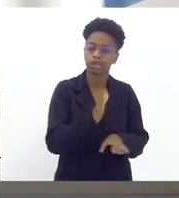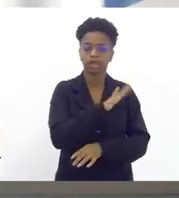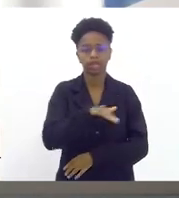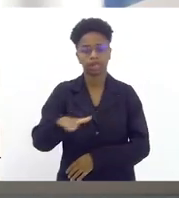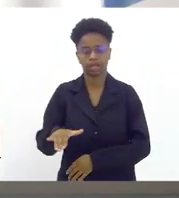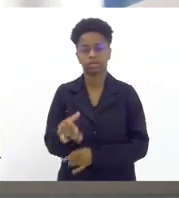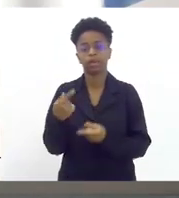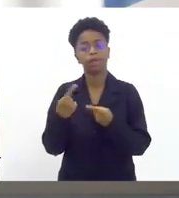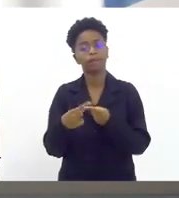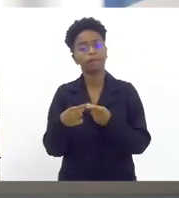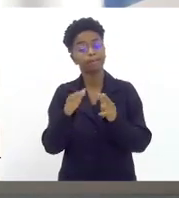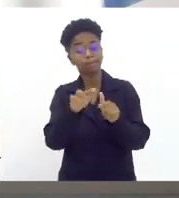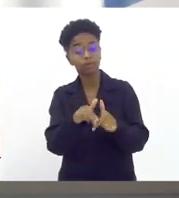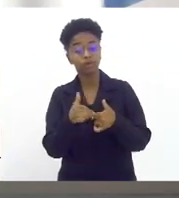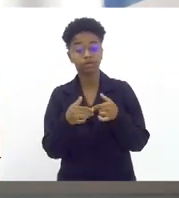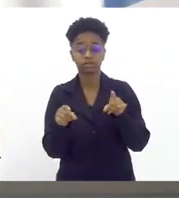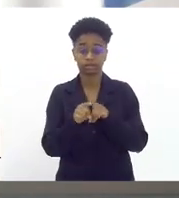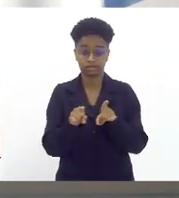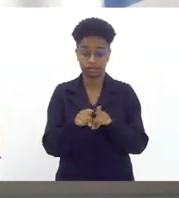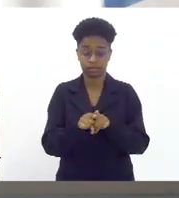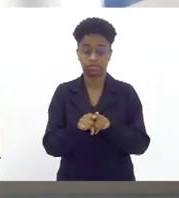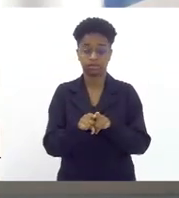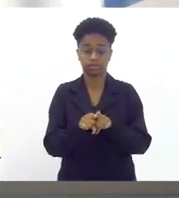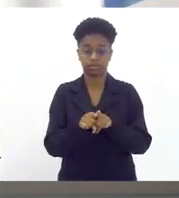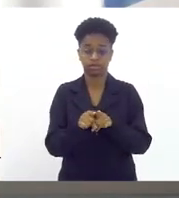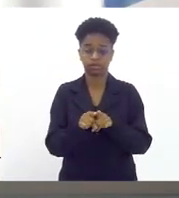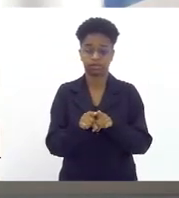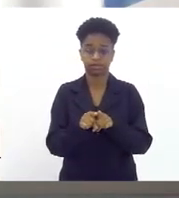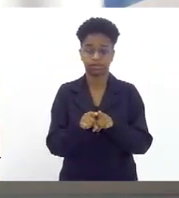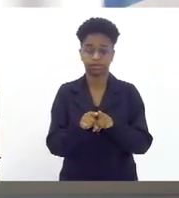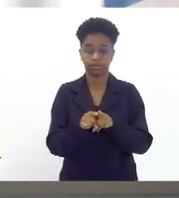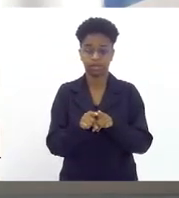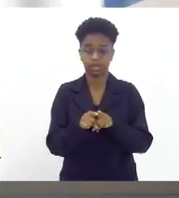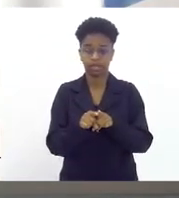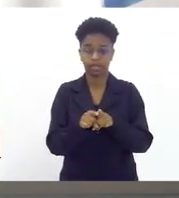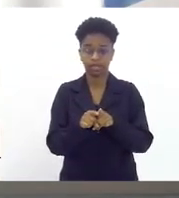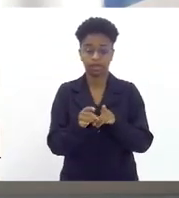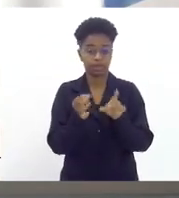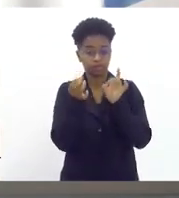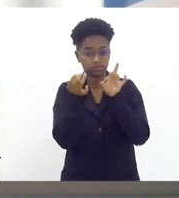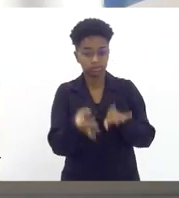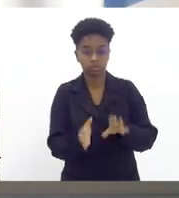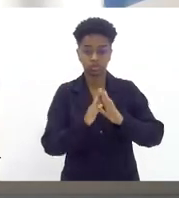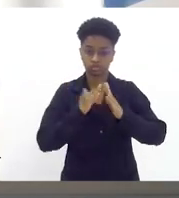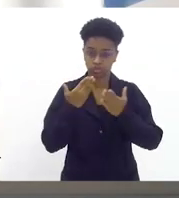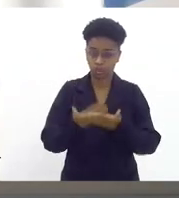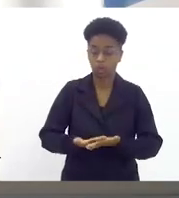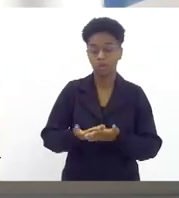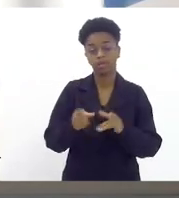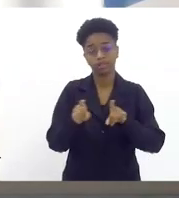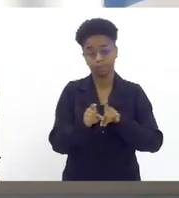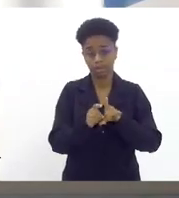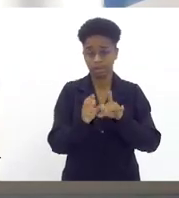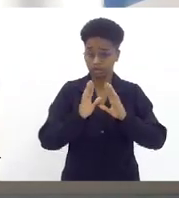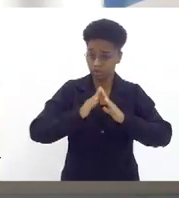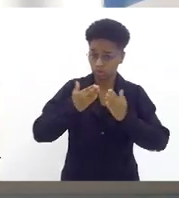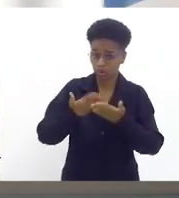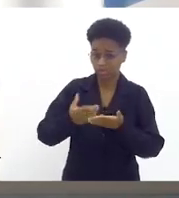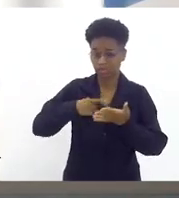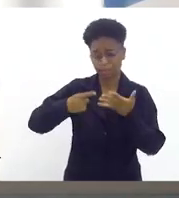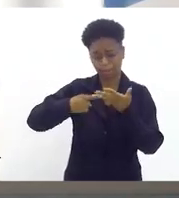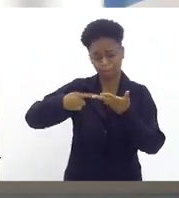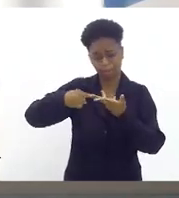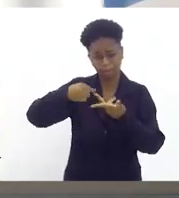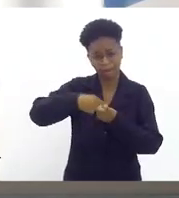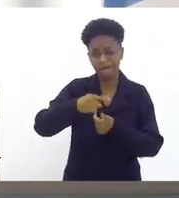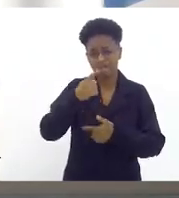que, por conta disso, também saem do sistema formal de ensino. E o sistema formal de ensino também, por uma série de expedientes